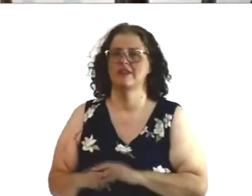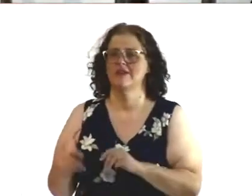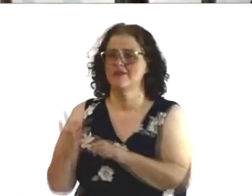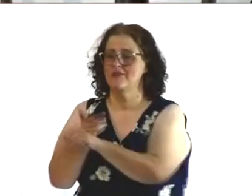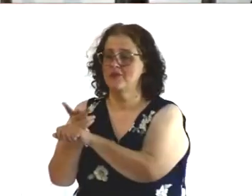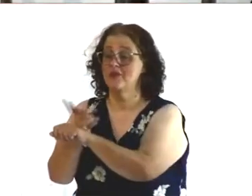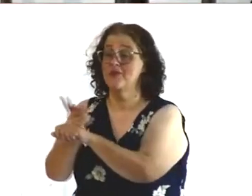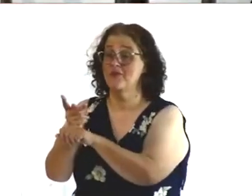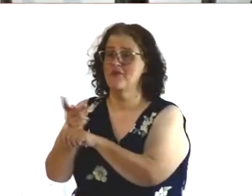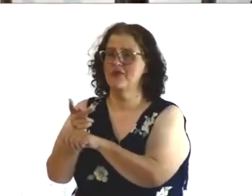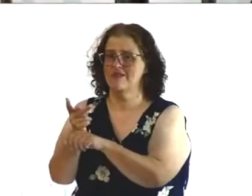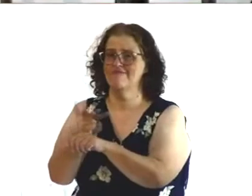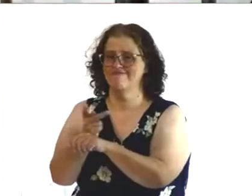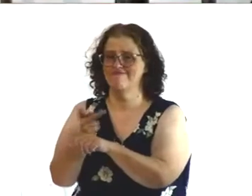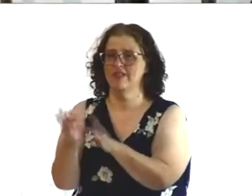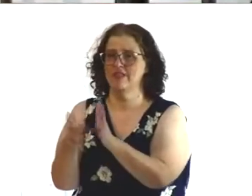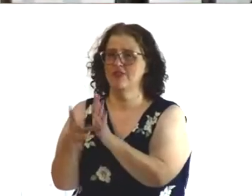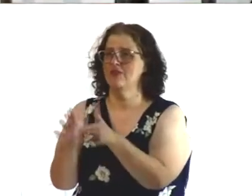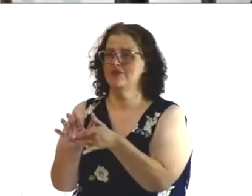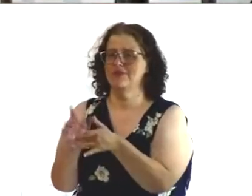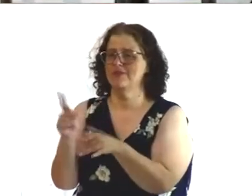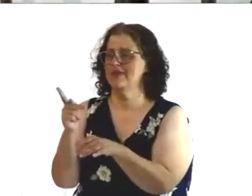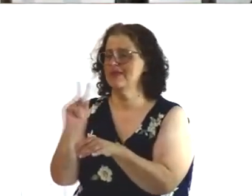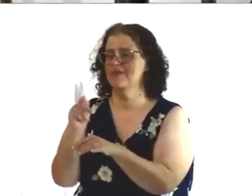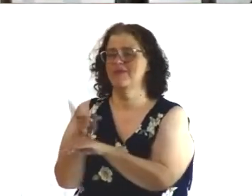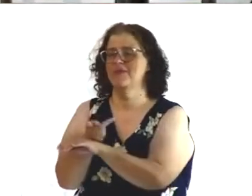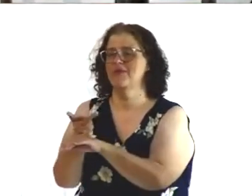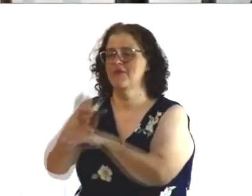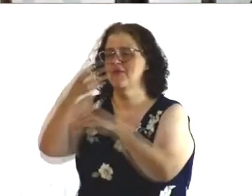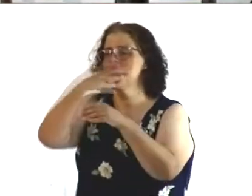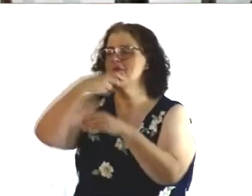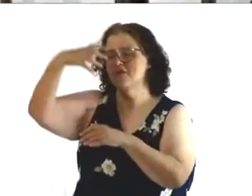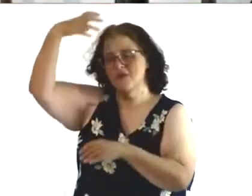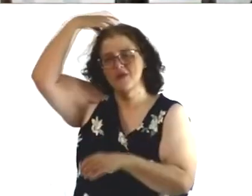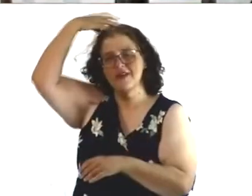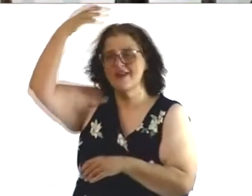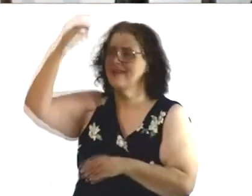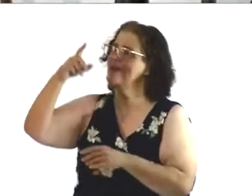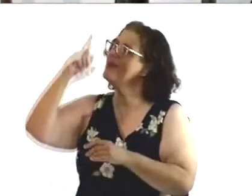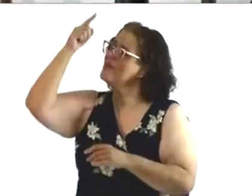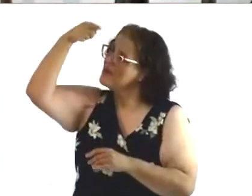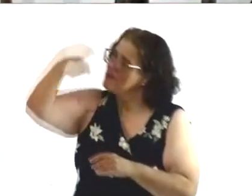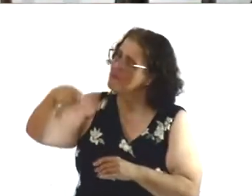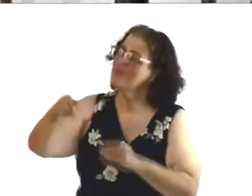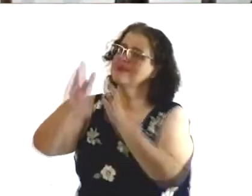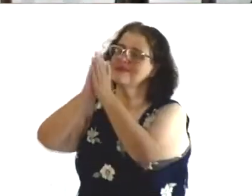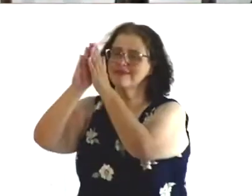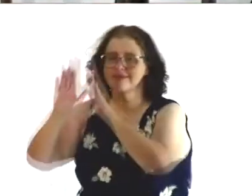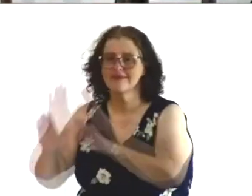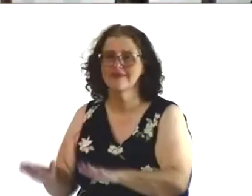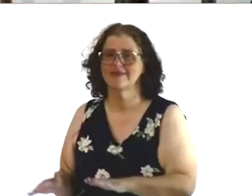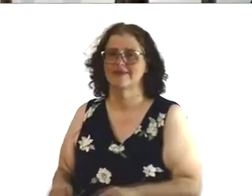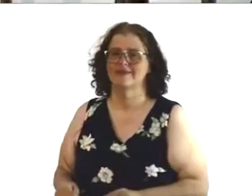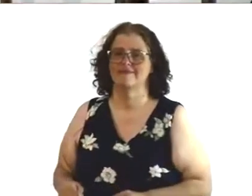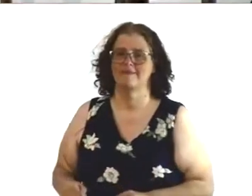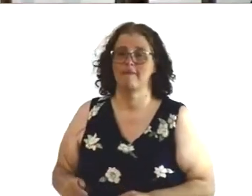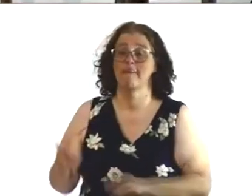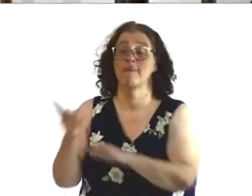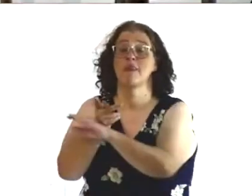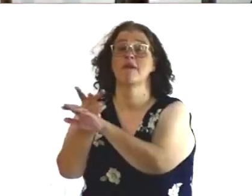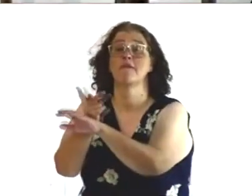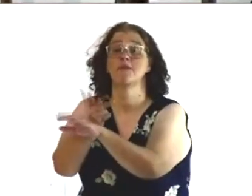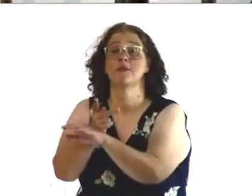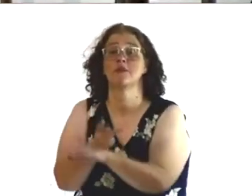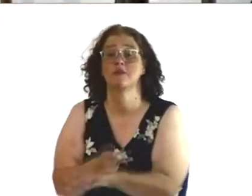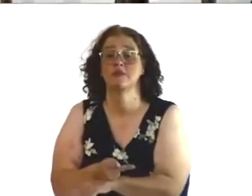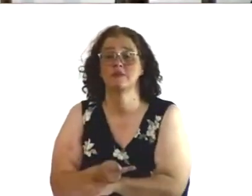Rei. Procura o que ajuda, mas não procura o que manda. Procura o que faz um favor, mas não